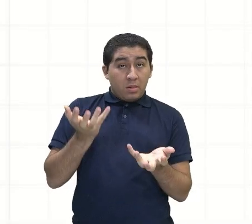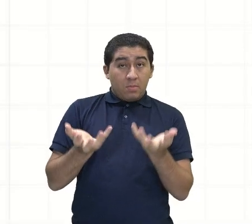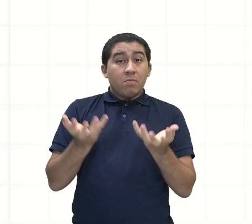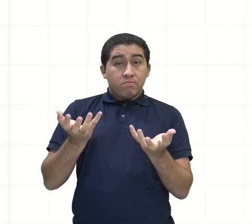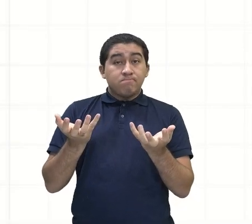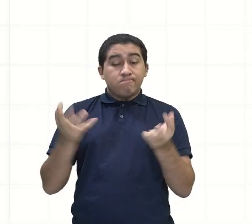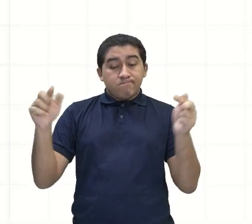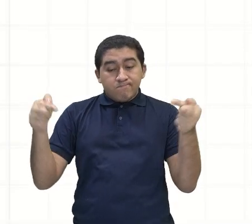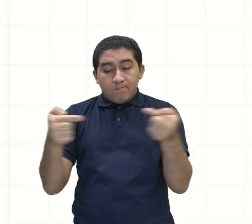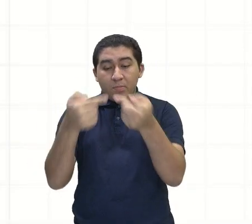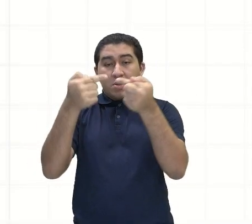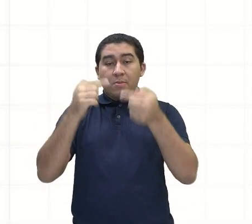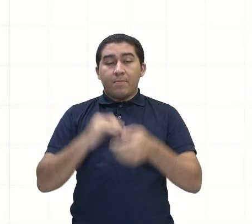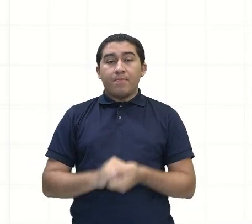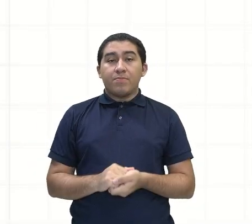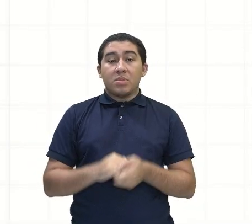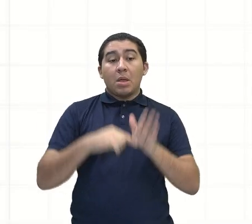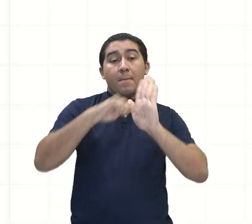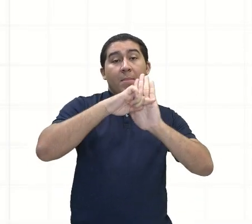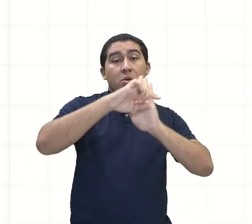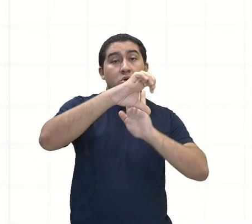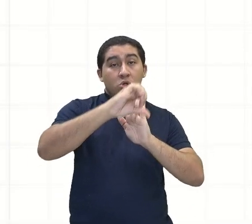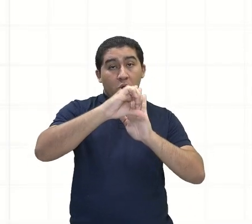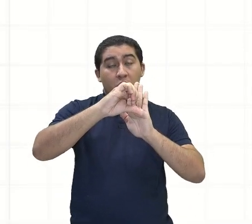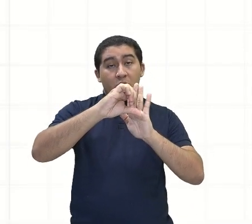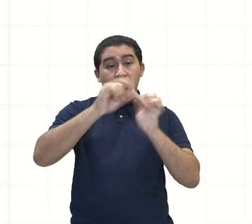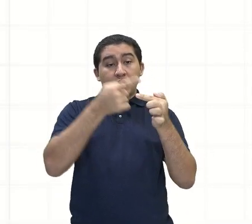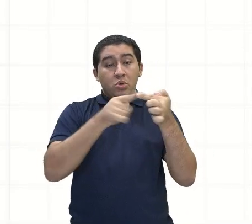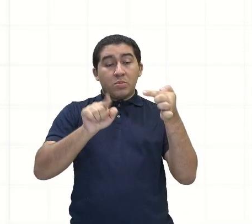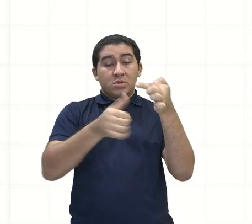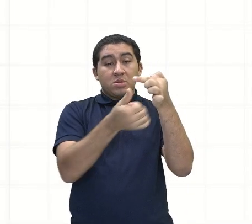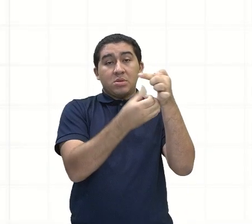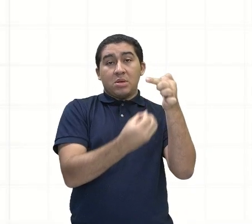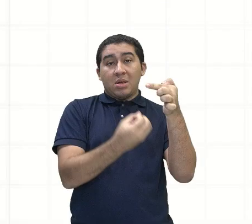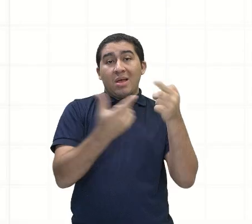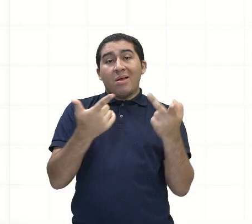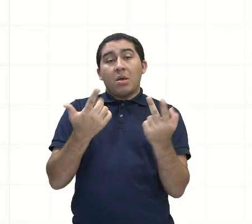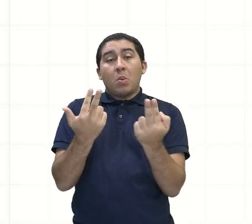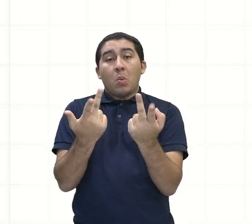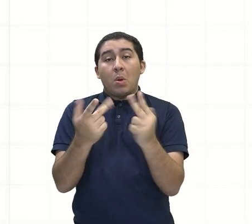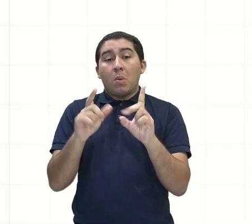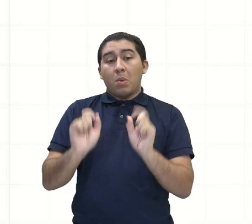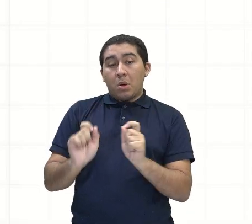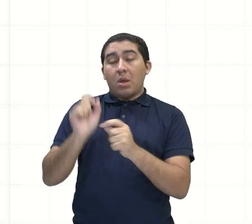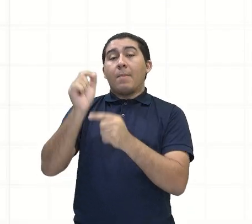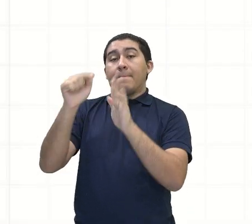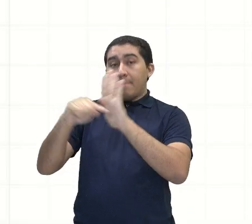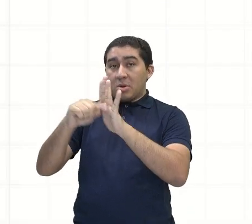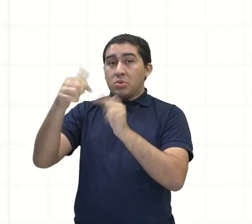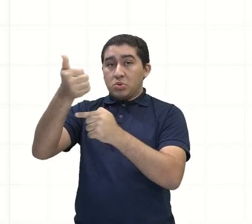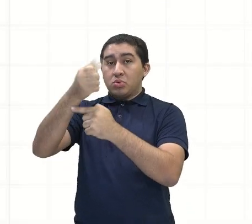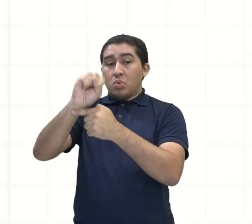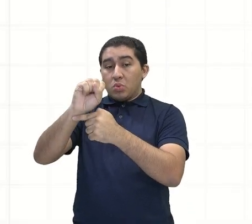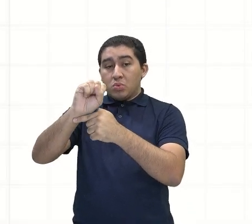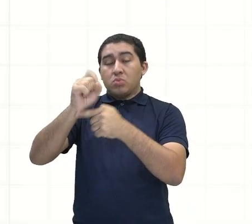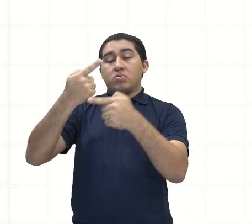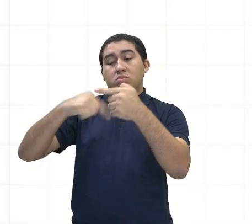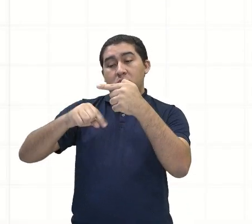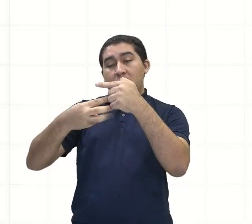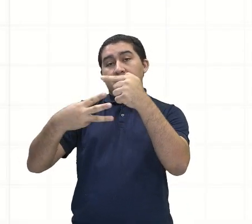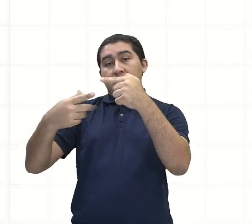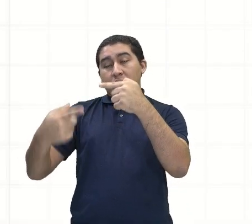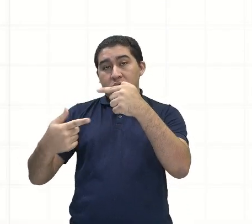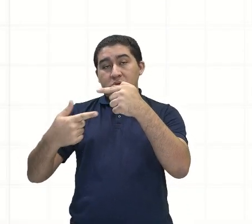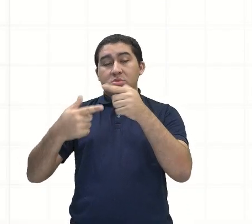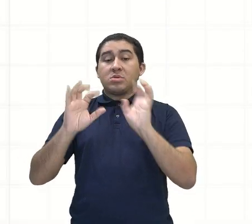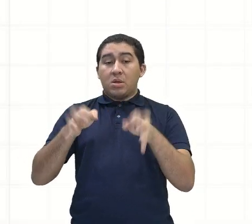ou seja, menos 9 sobre 16 é a mesma coisa, é equivalente a menos 18 sobre